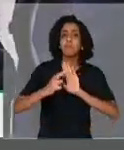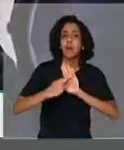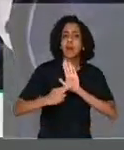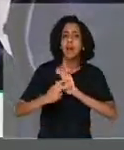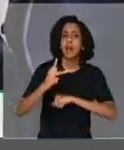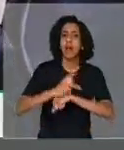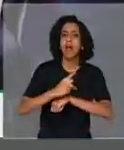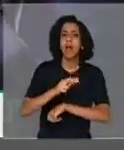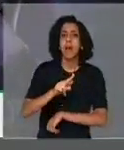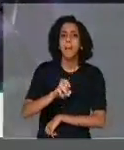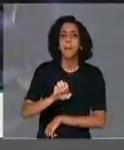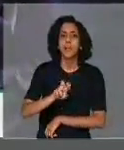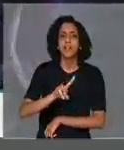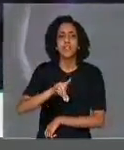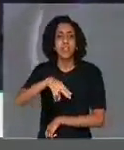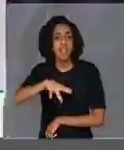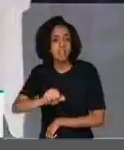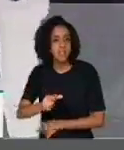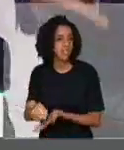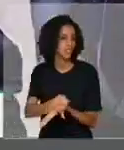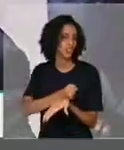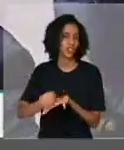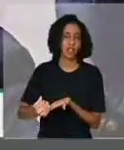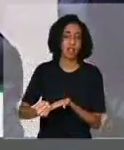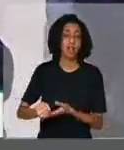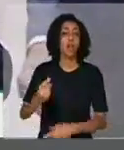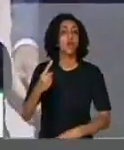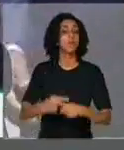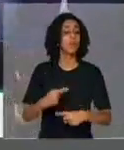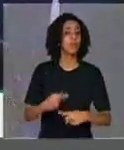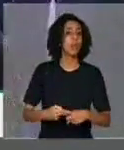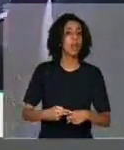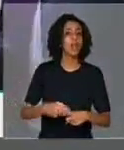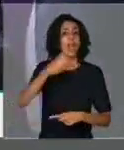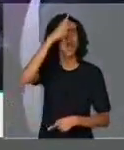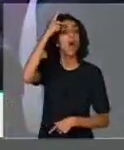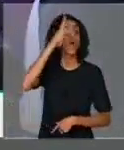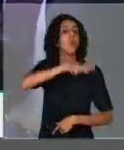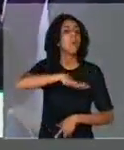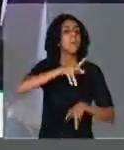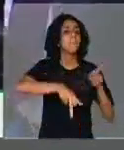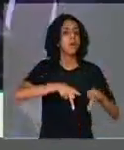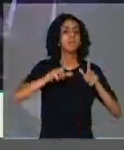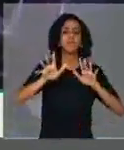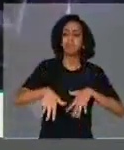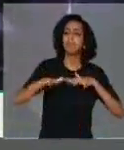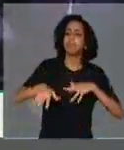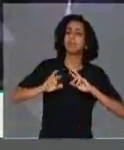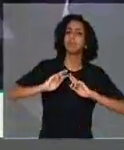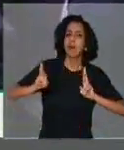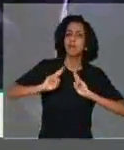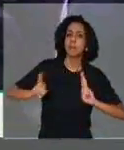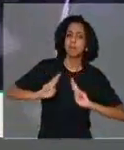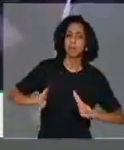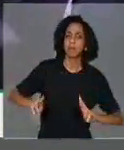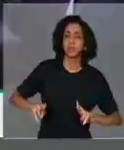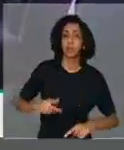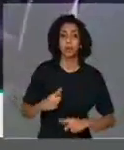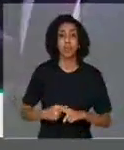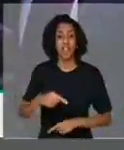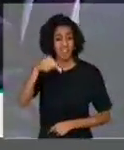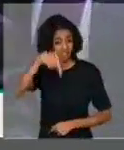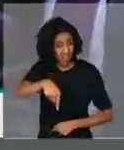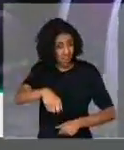Previdência dançou. Dançou em função das manifestações populares. Dançou em função de que aqui